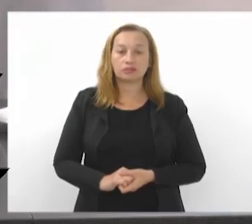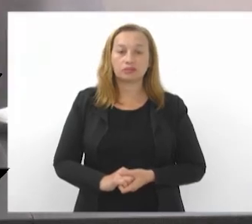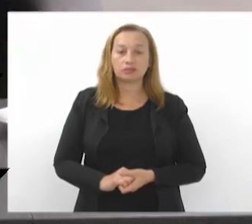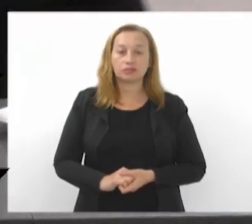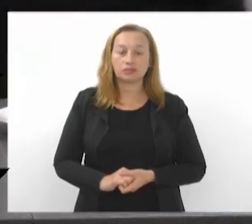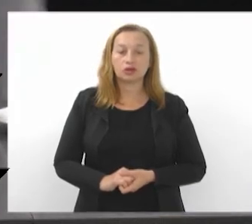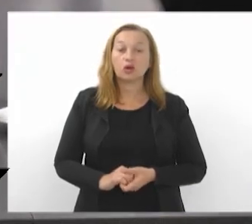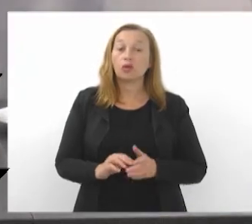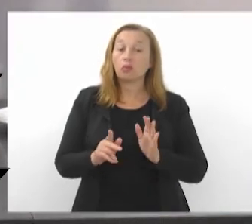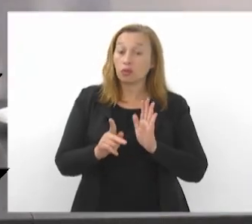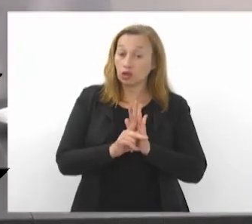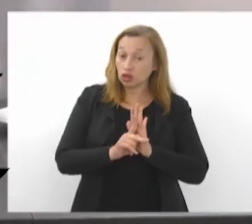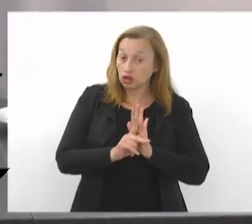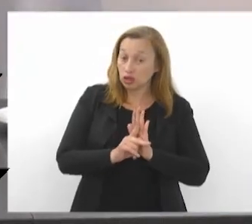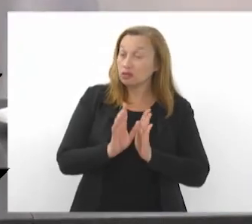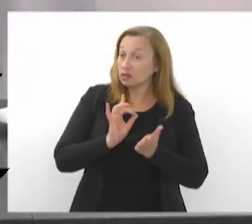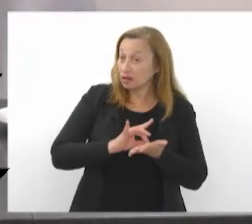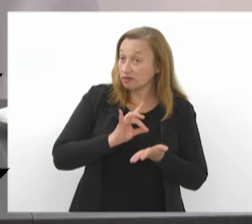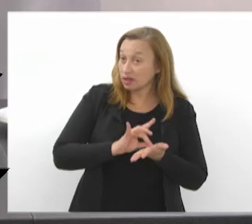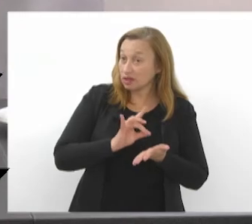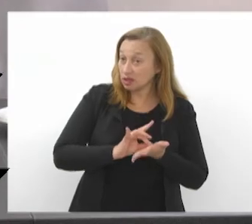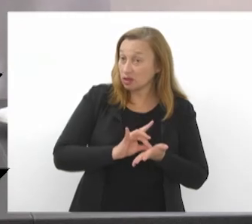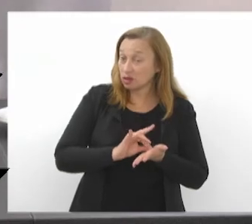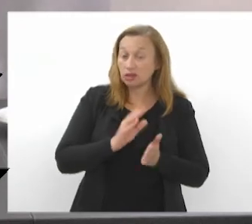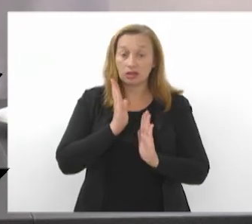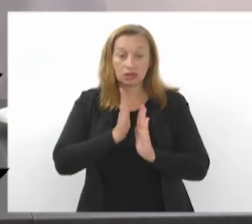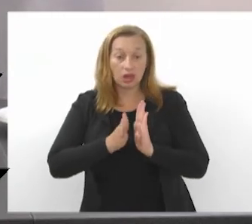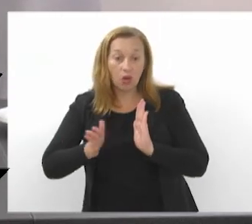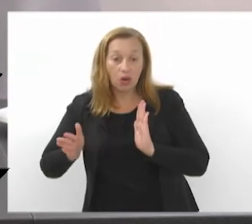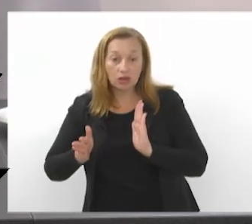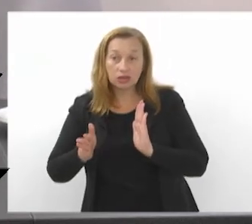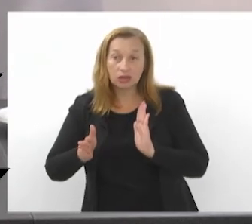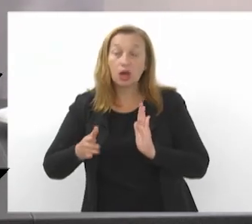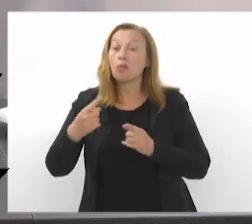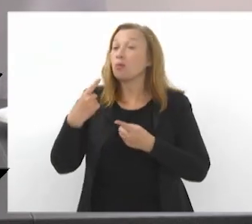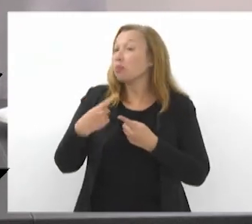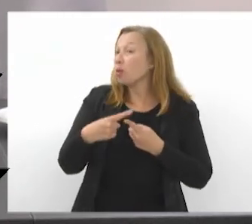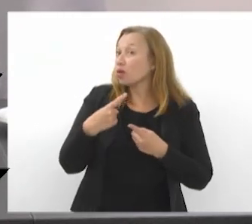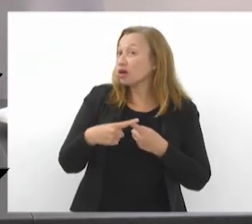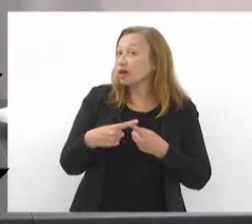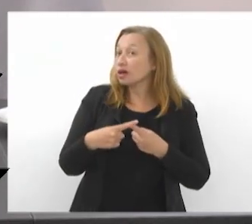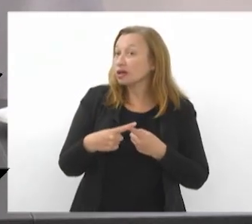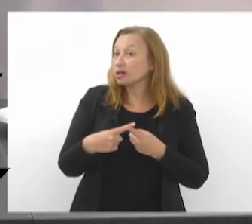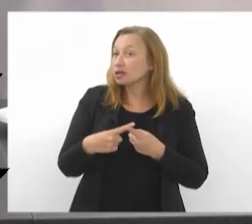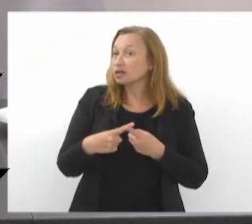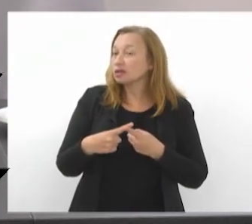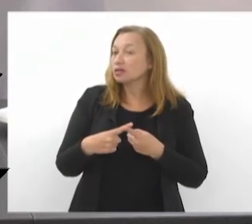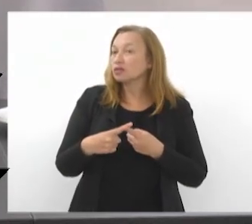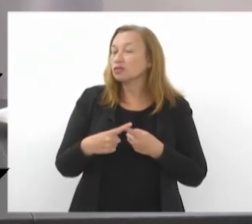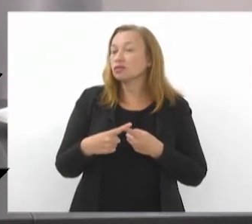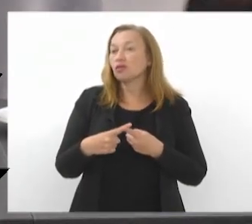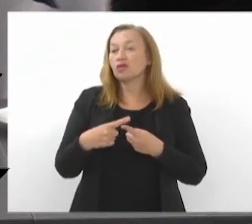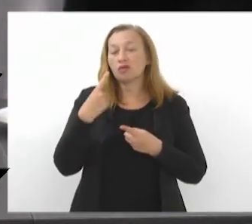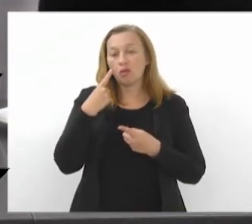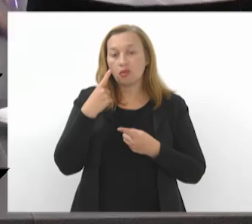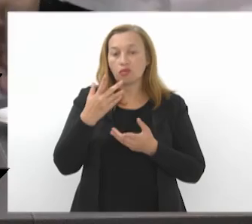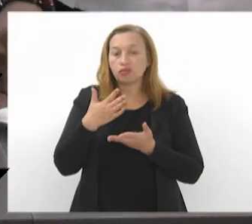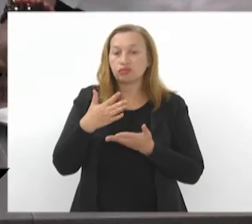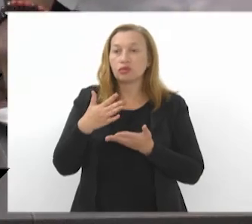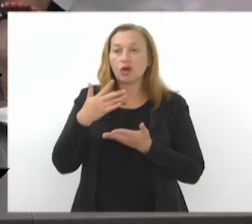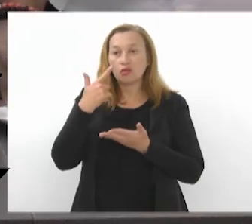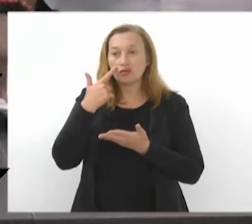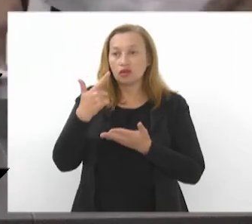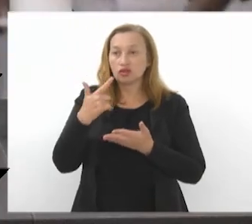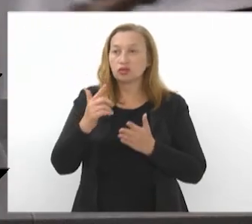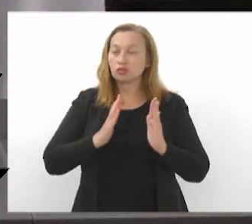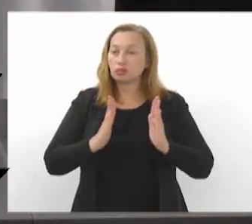O projeto, na verdade, ele está como questão de ordem, porque foi levantado durante a sessão